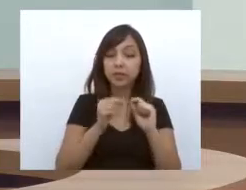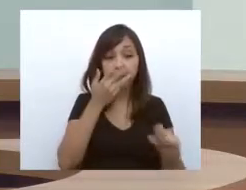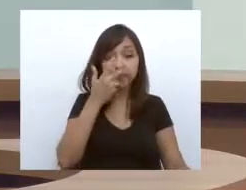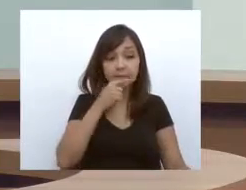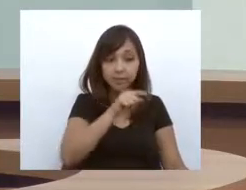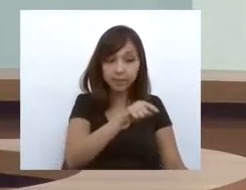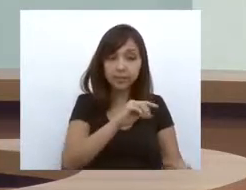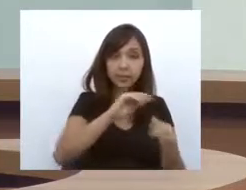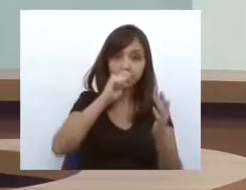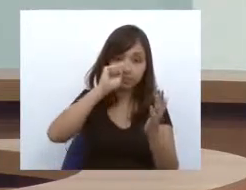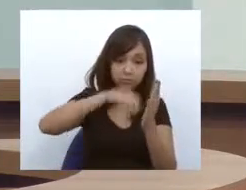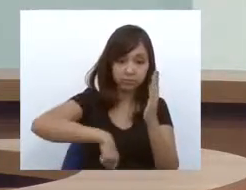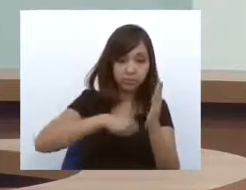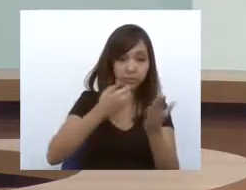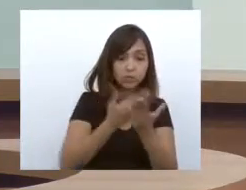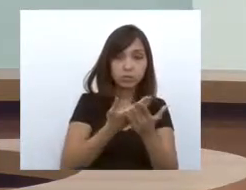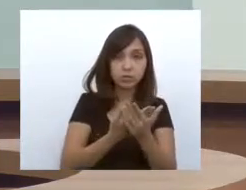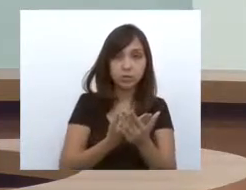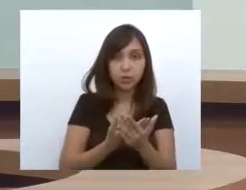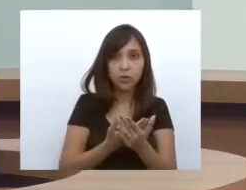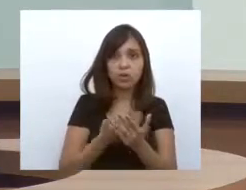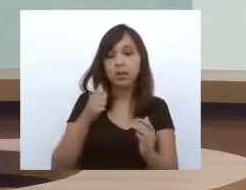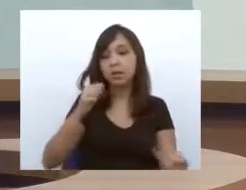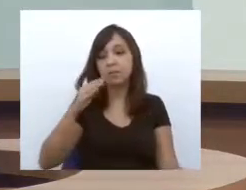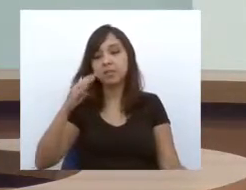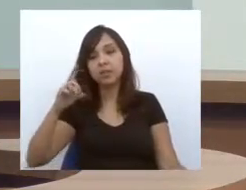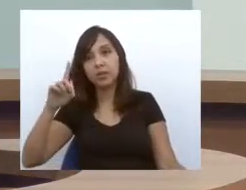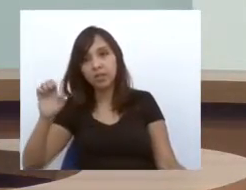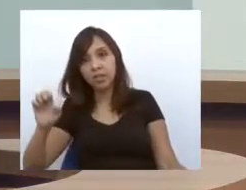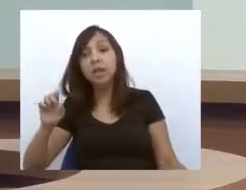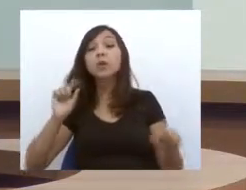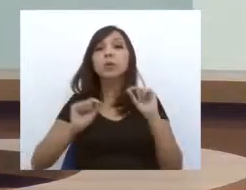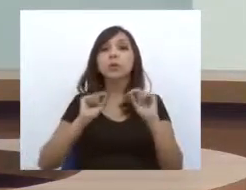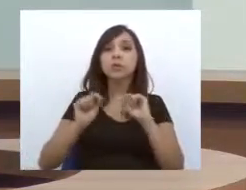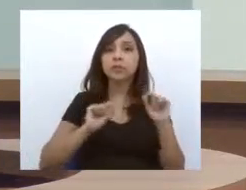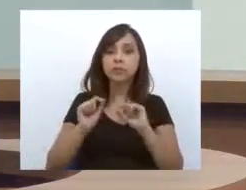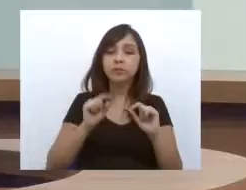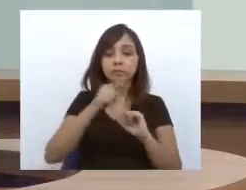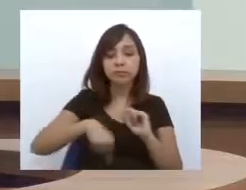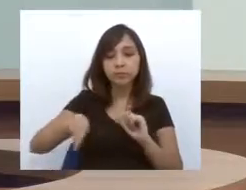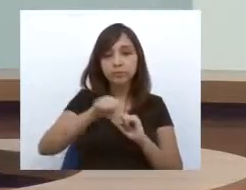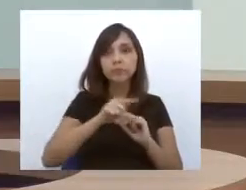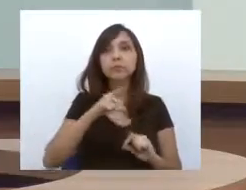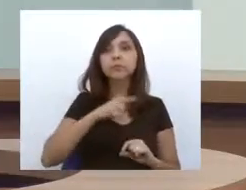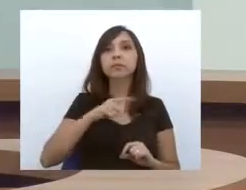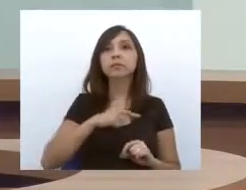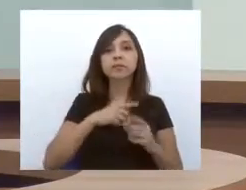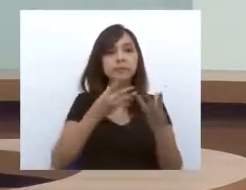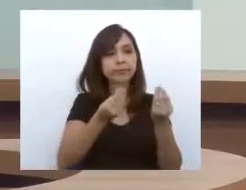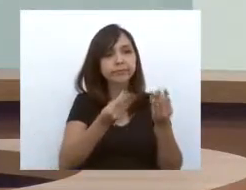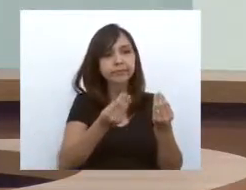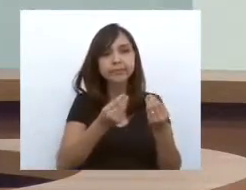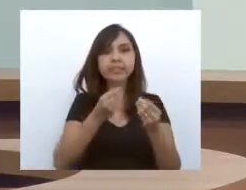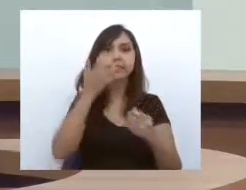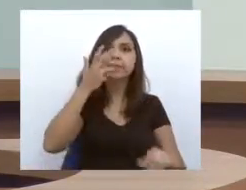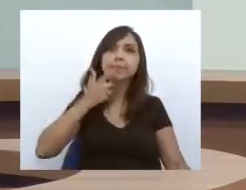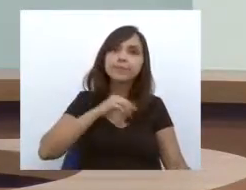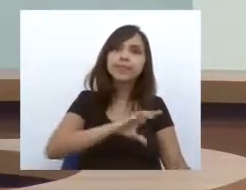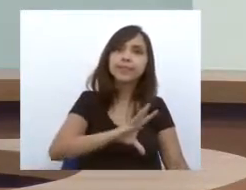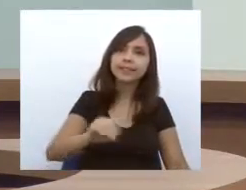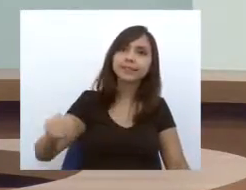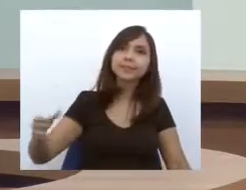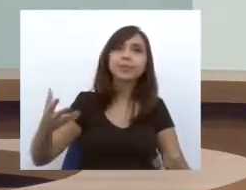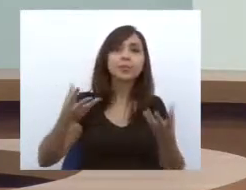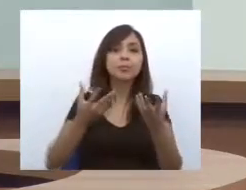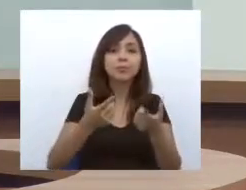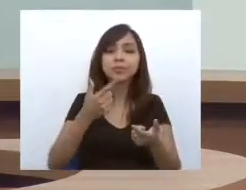inscrita na escola A, não pode escrever na B, nem na C, nem na D. Então isso significa o quê? Que nós temos aí uma demanda muito grande de crianças que estão fora da escola